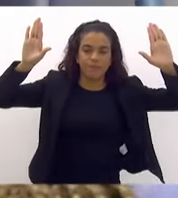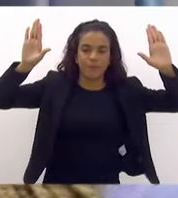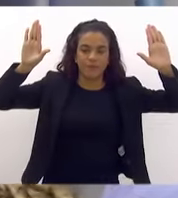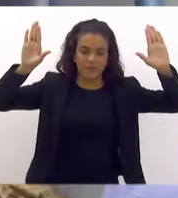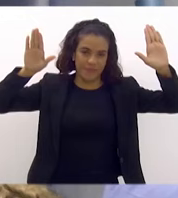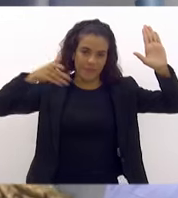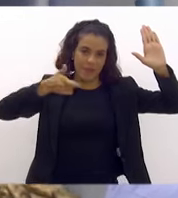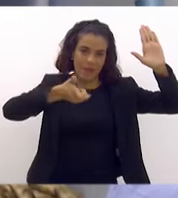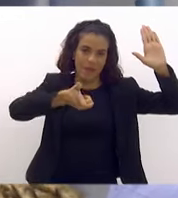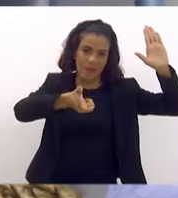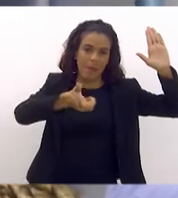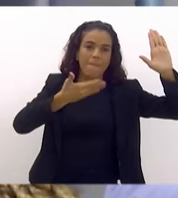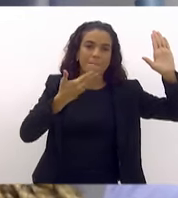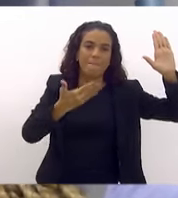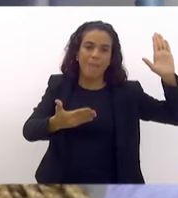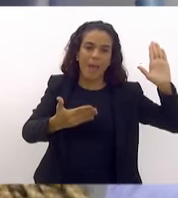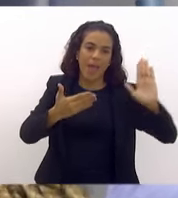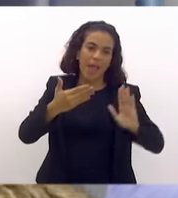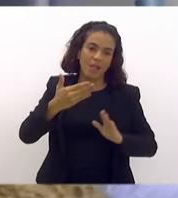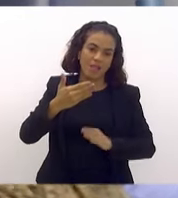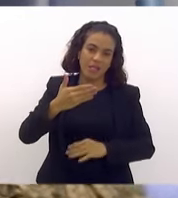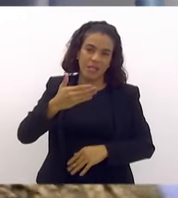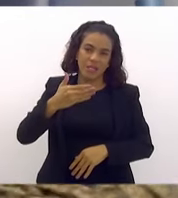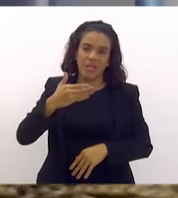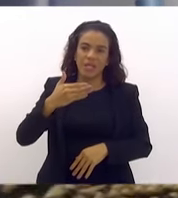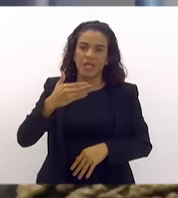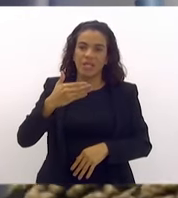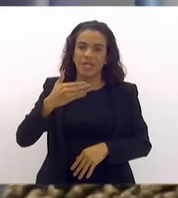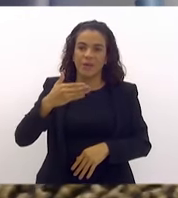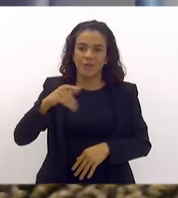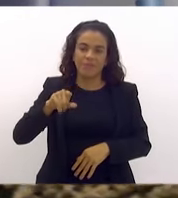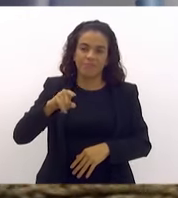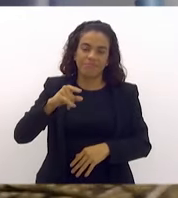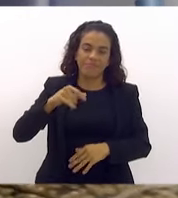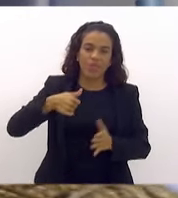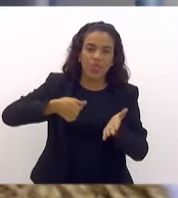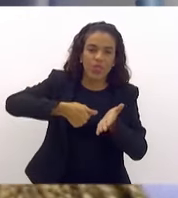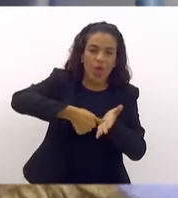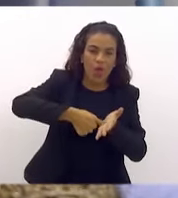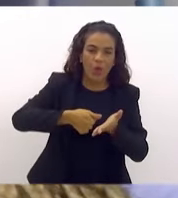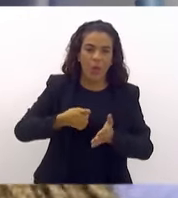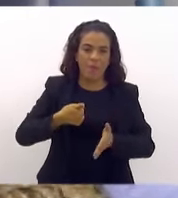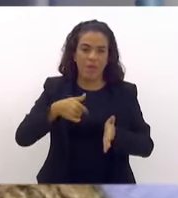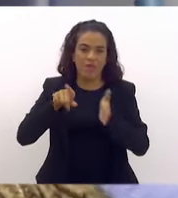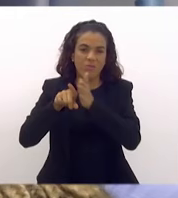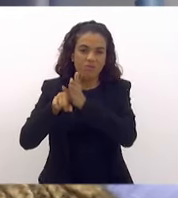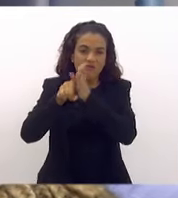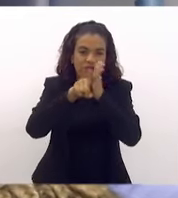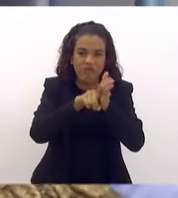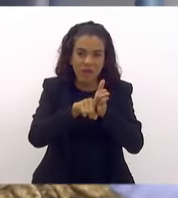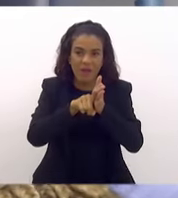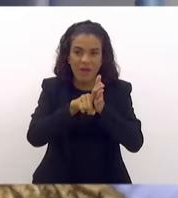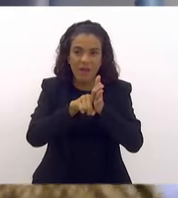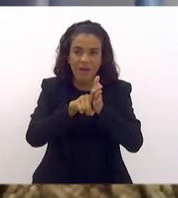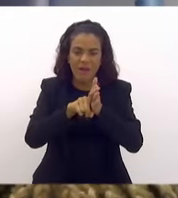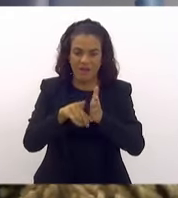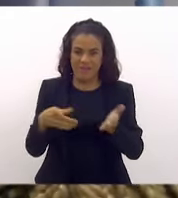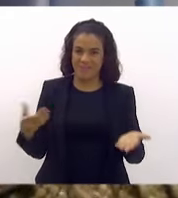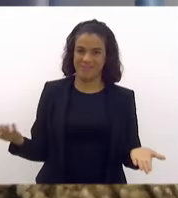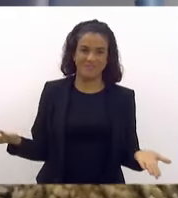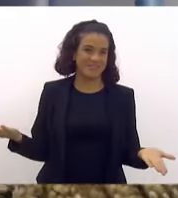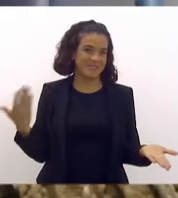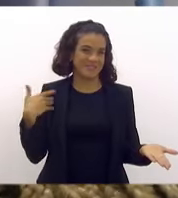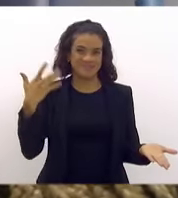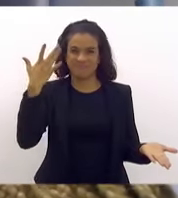porque quando pega os documentos fazem lá uma uma varredura para saber quem é não sei o que aí eu falei não